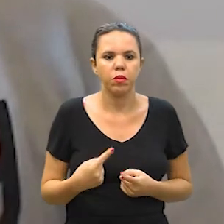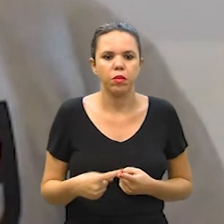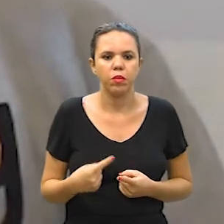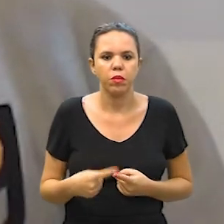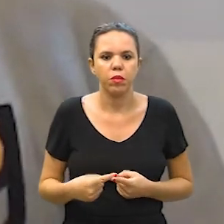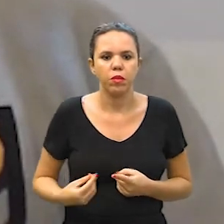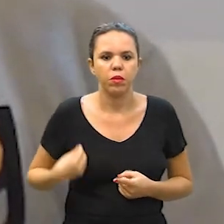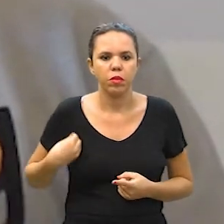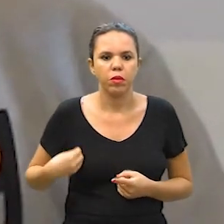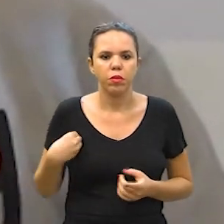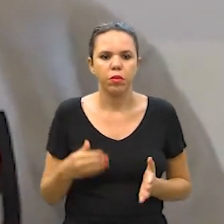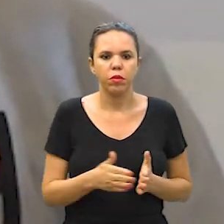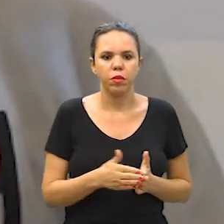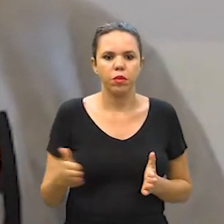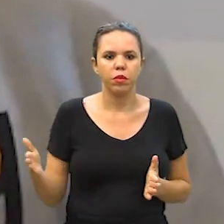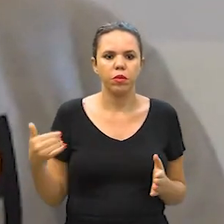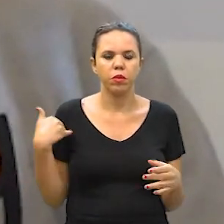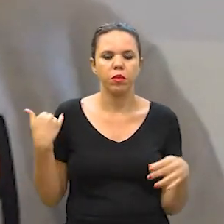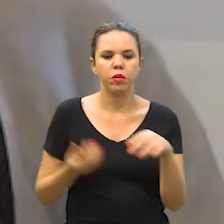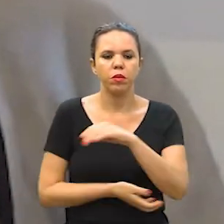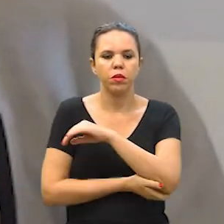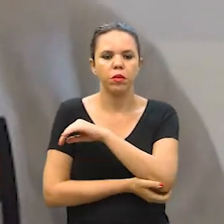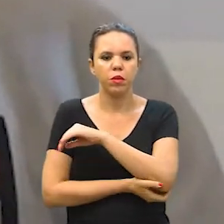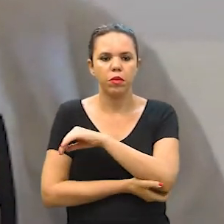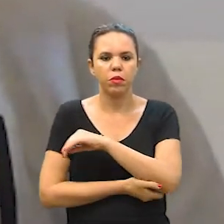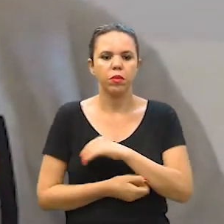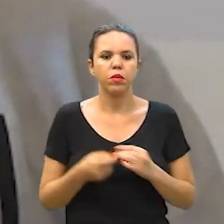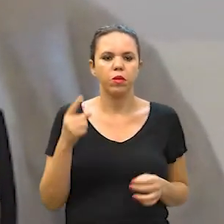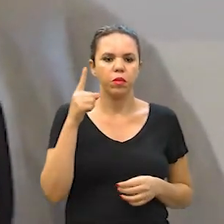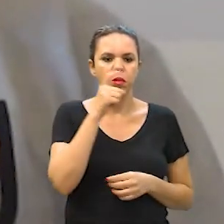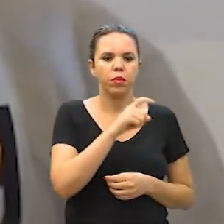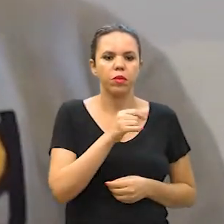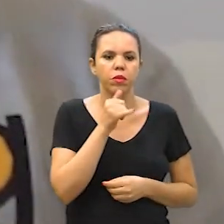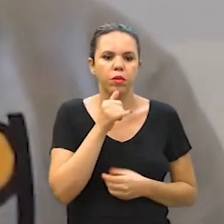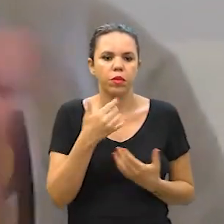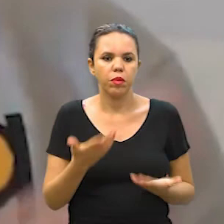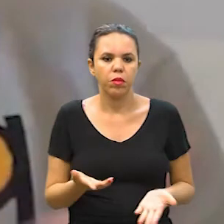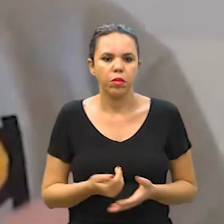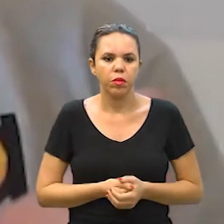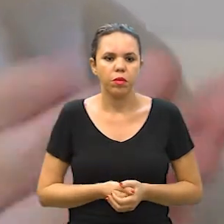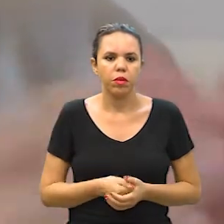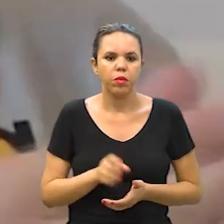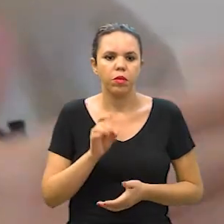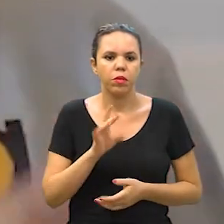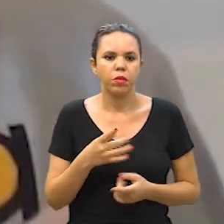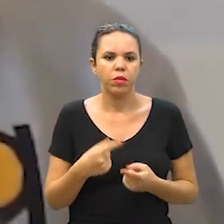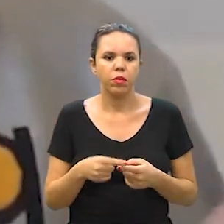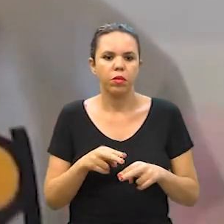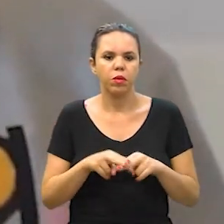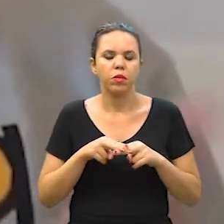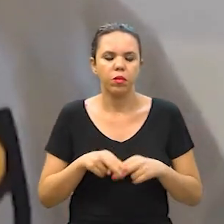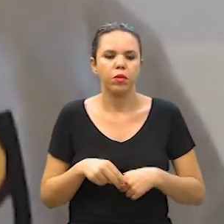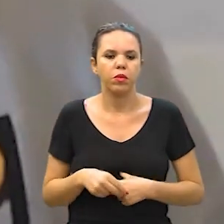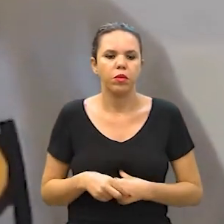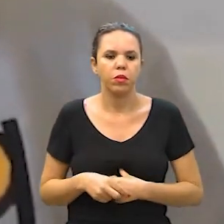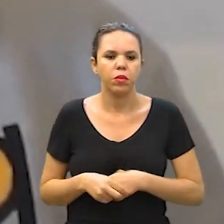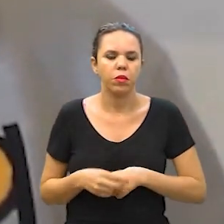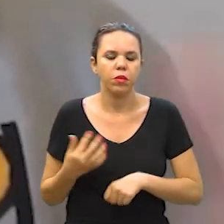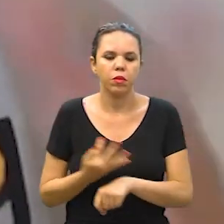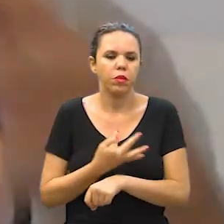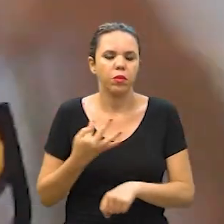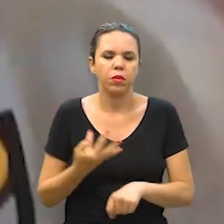porque nós estamos numa fase bastante delicada. Não somente por conta da nossa